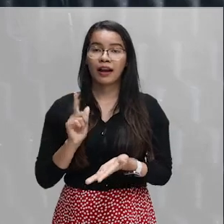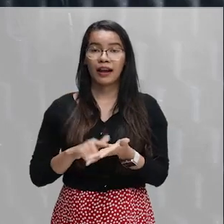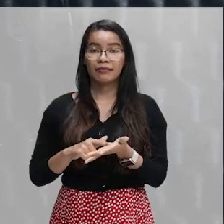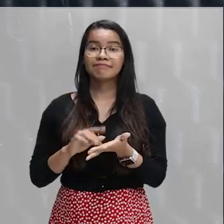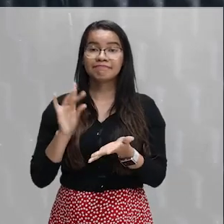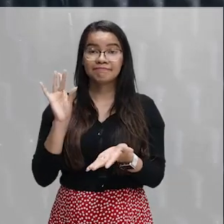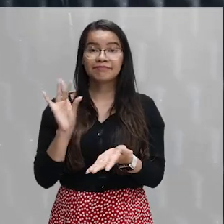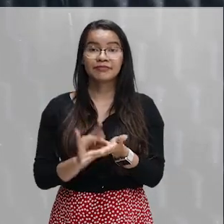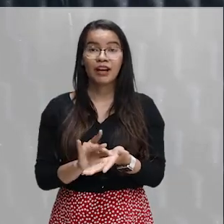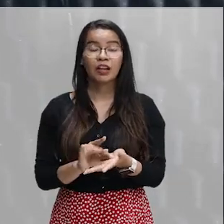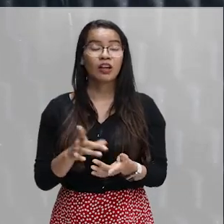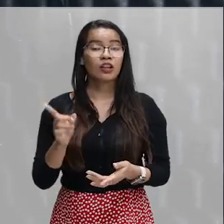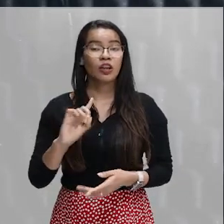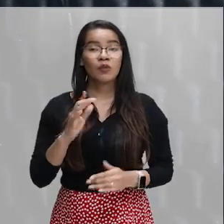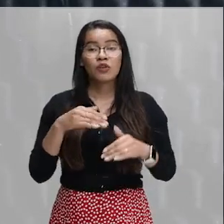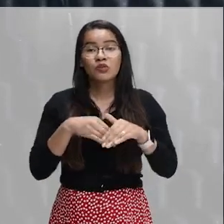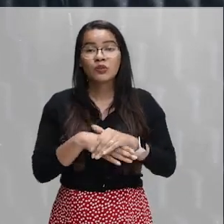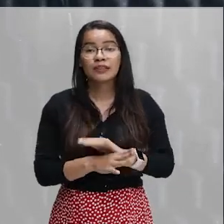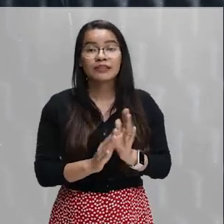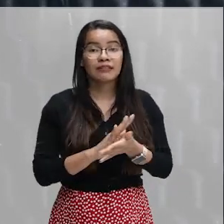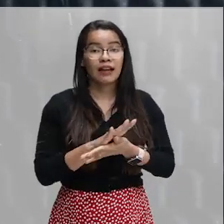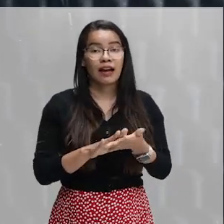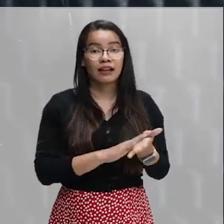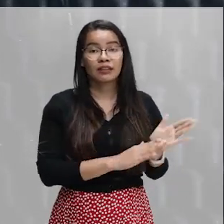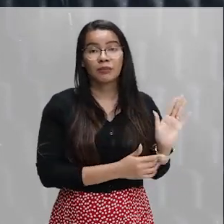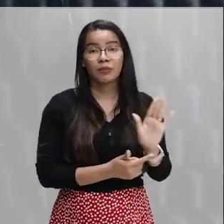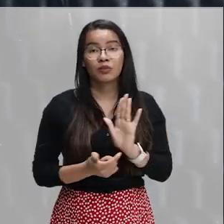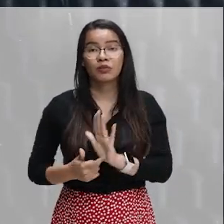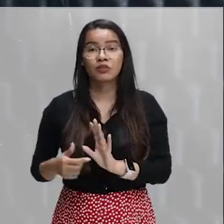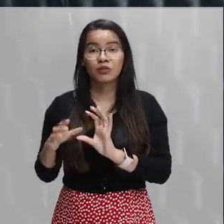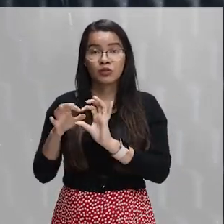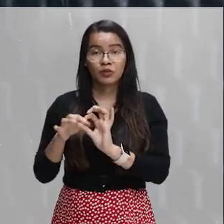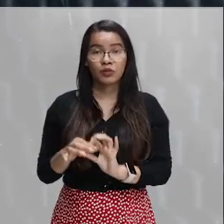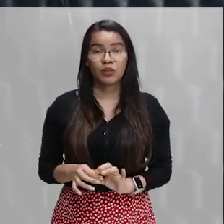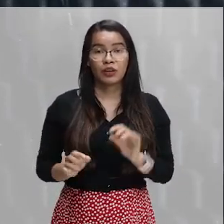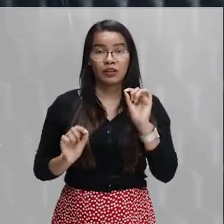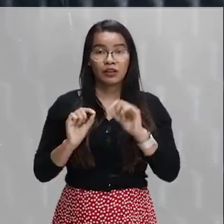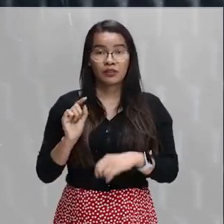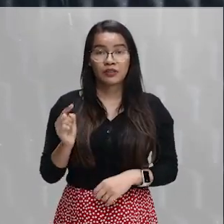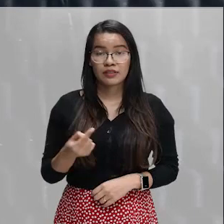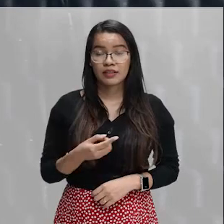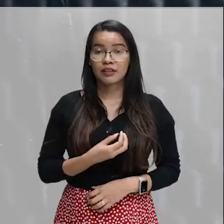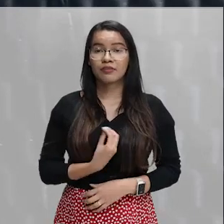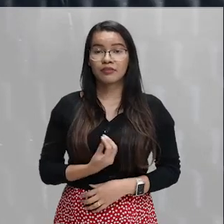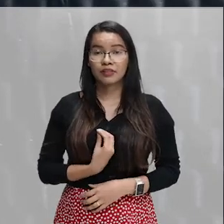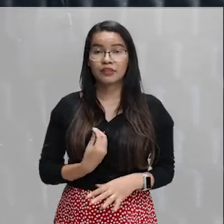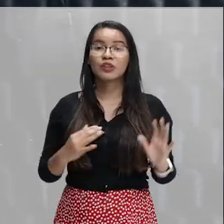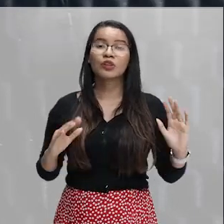nada, trazendo à baila, né? Trazendo para o contexto que você vive